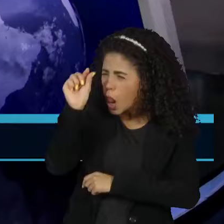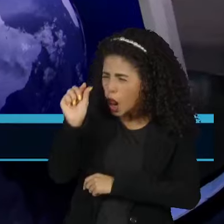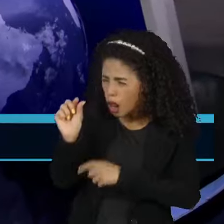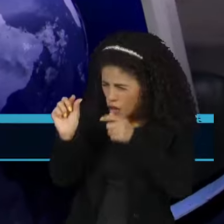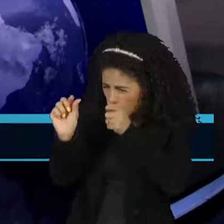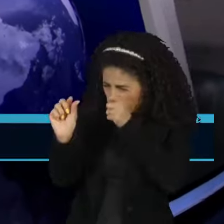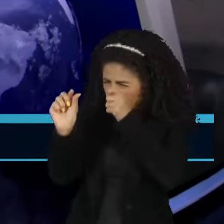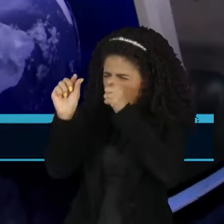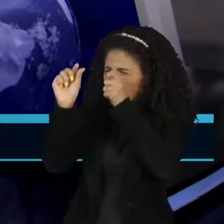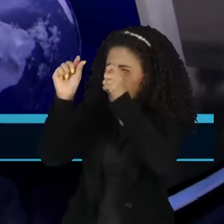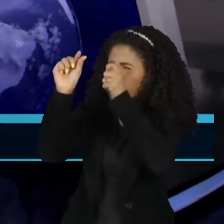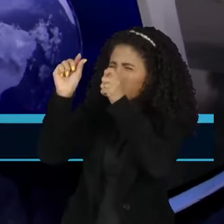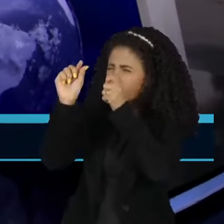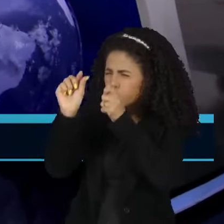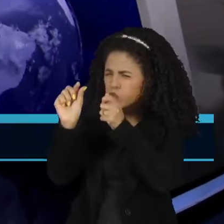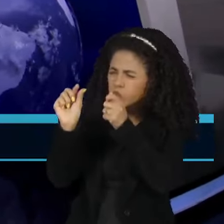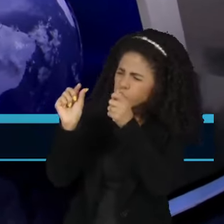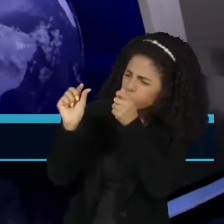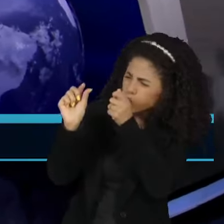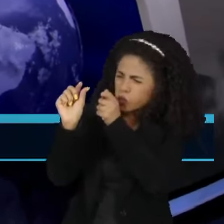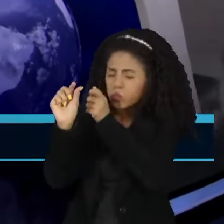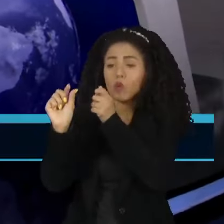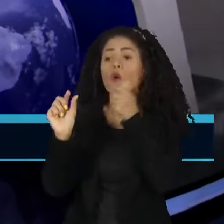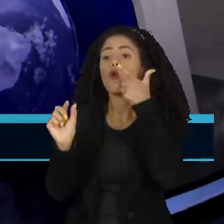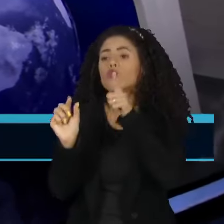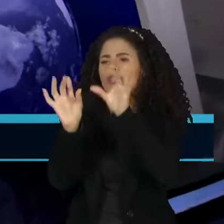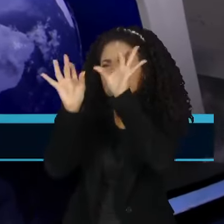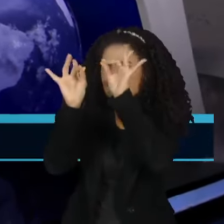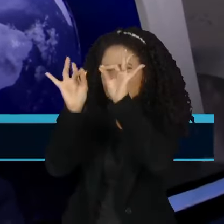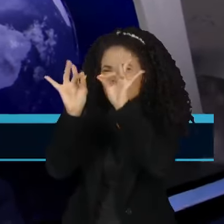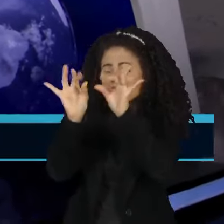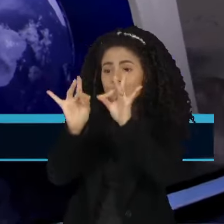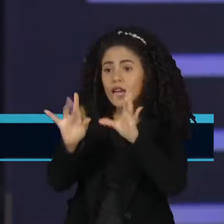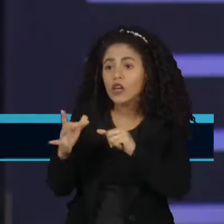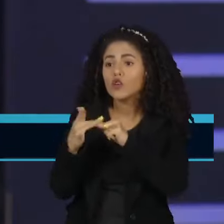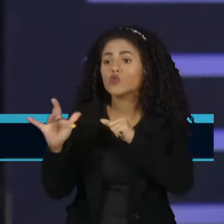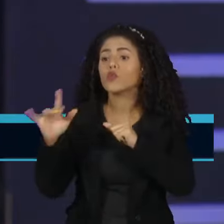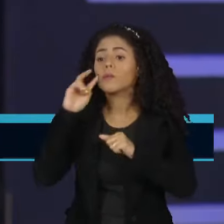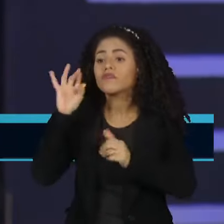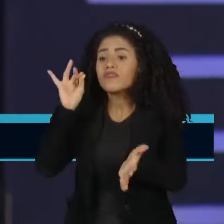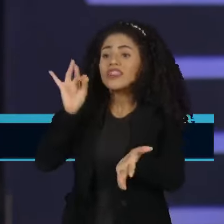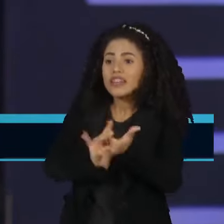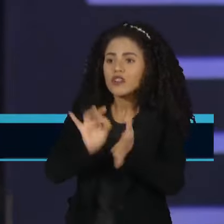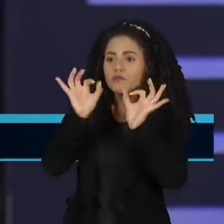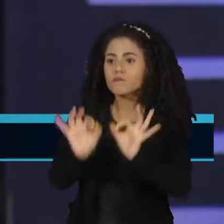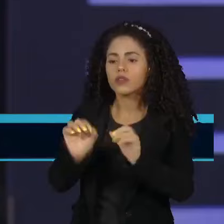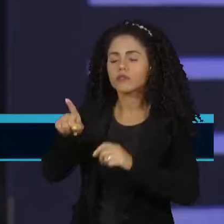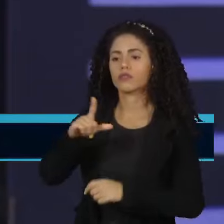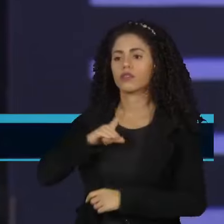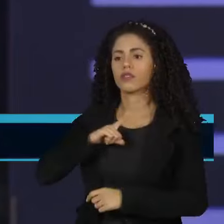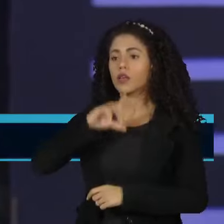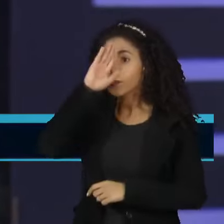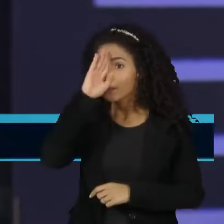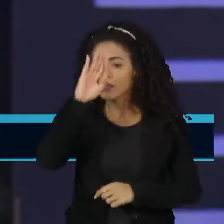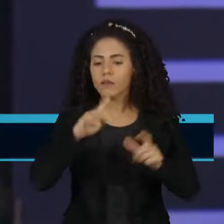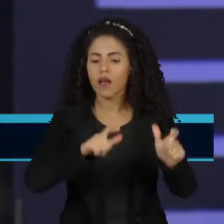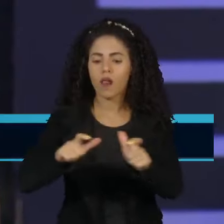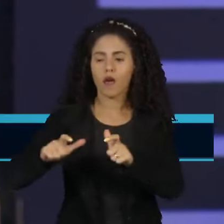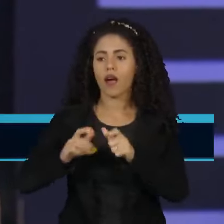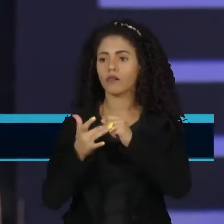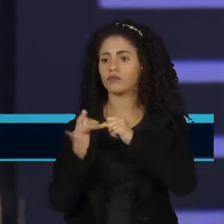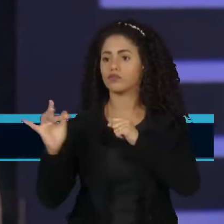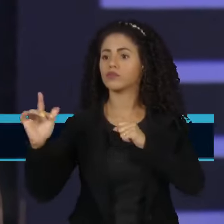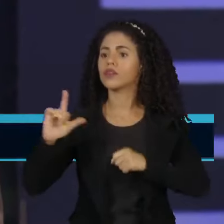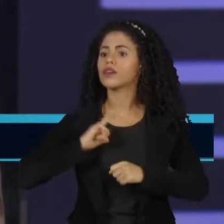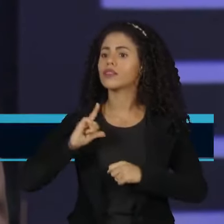vê as impurezas, onde tem mais chumbo, onde tem mais... E aí eles têm um banco de dados das principais minas das regiões que tem as